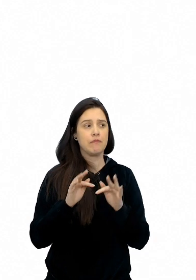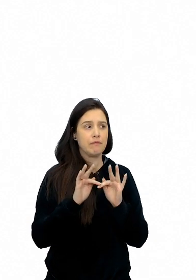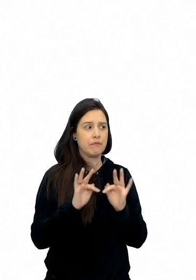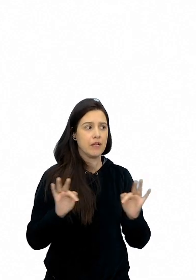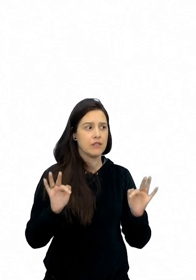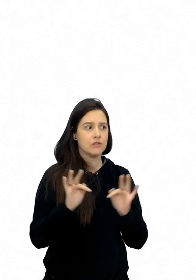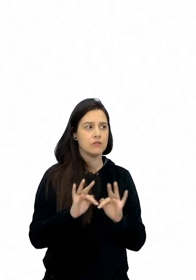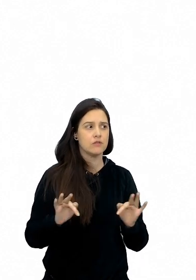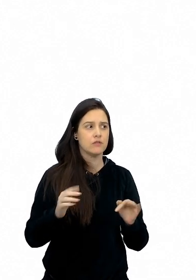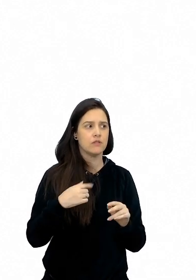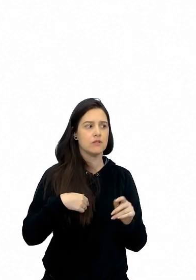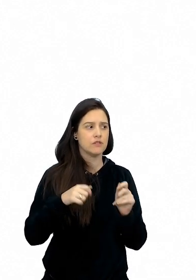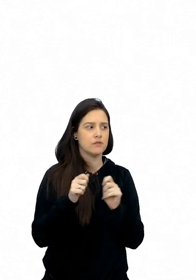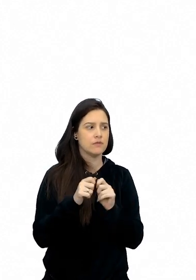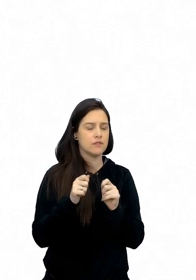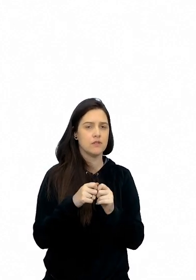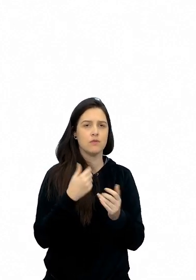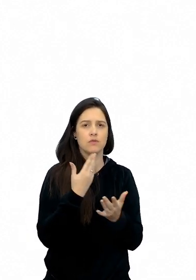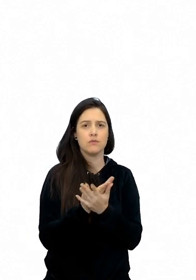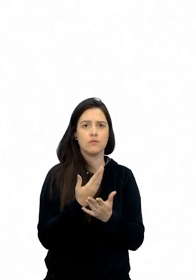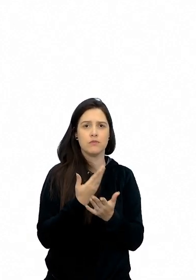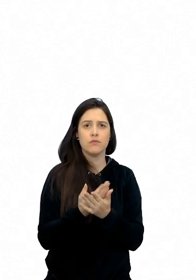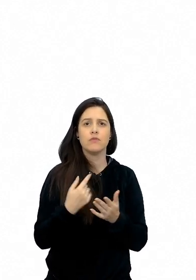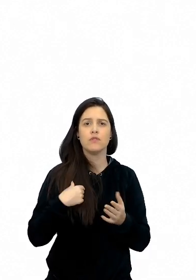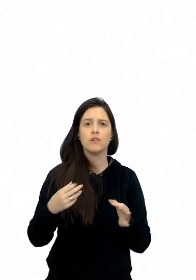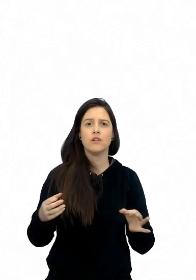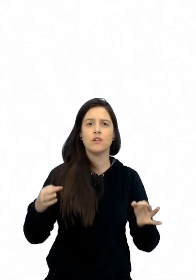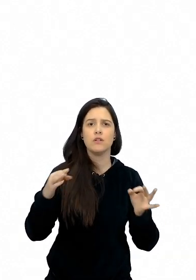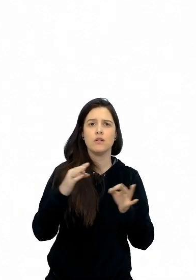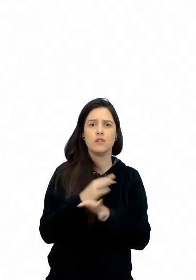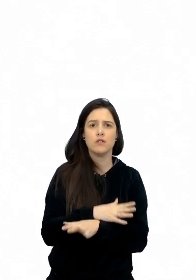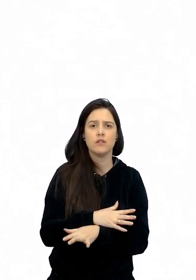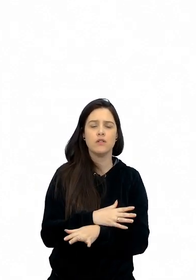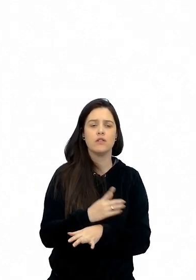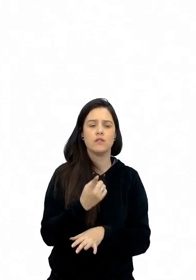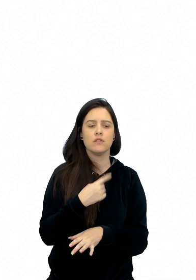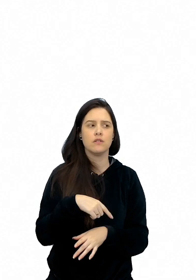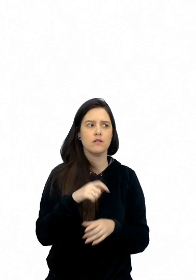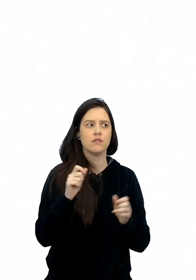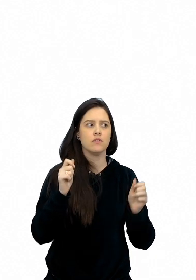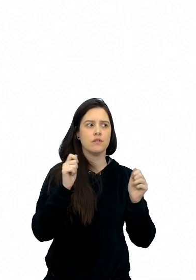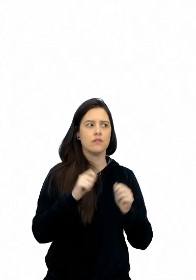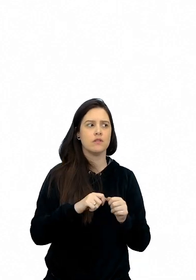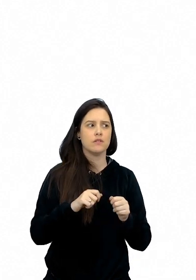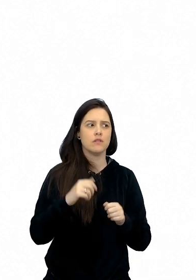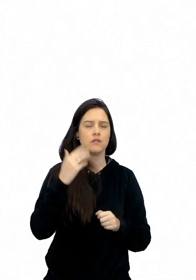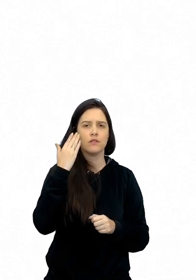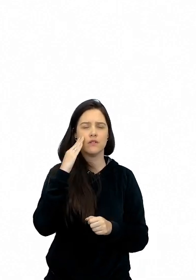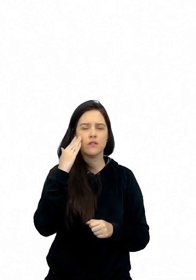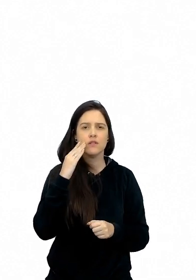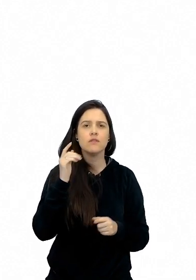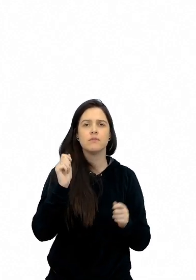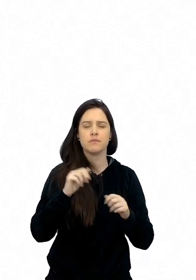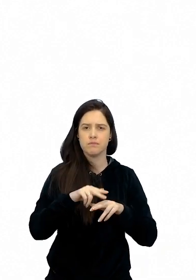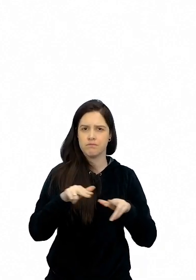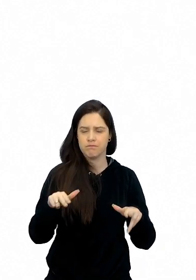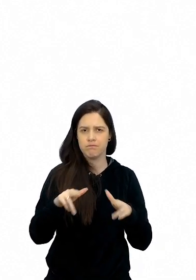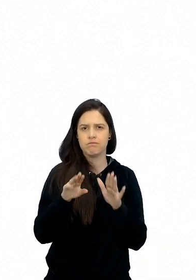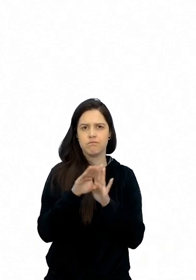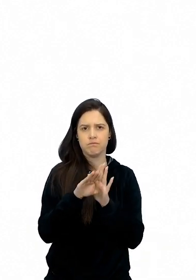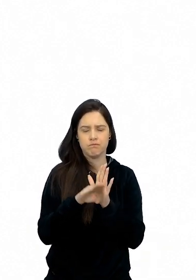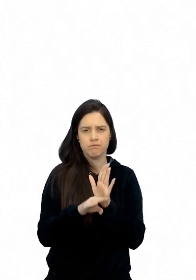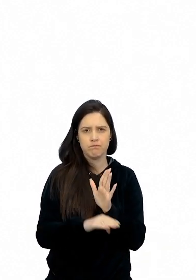e aí a gente está vendo algo ali que é tratado nos números, né, indo para essa parte